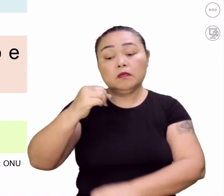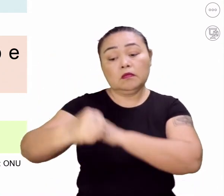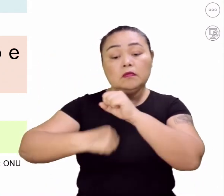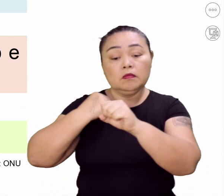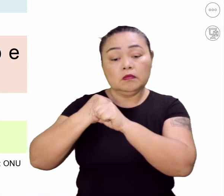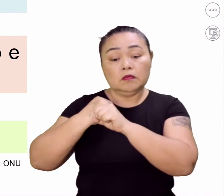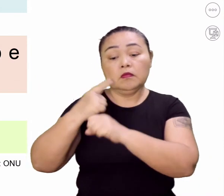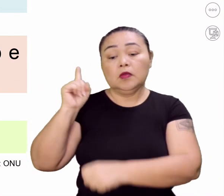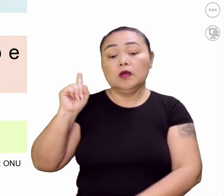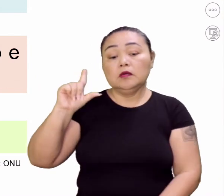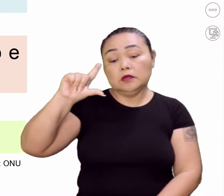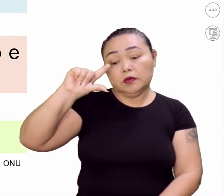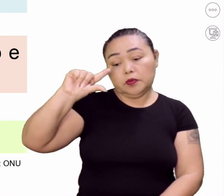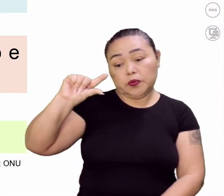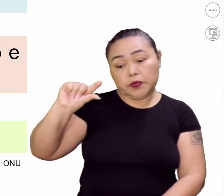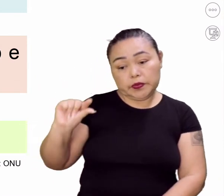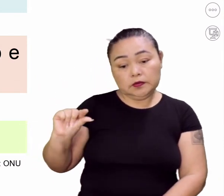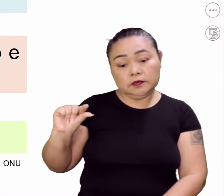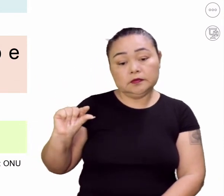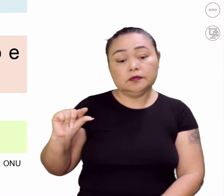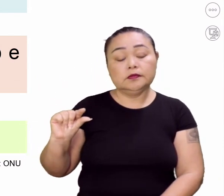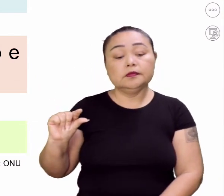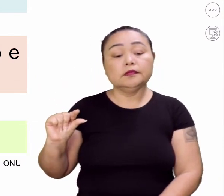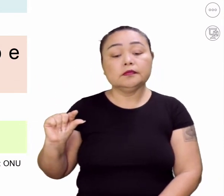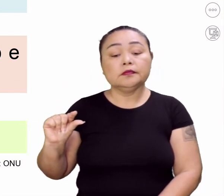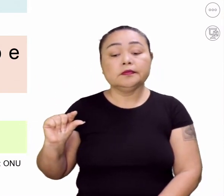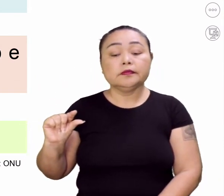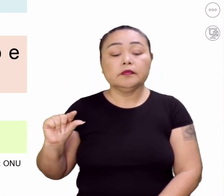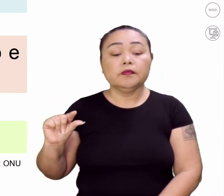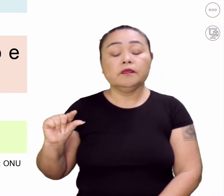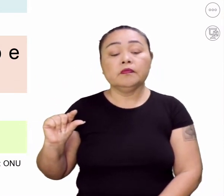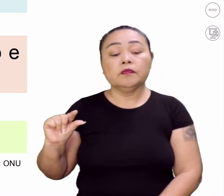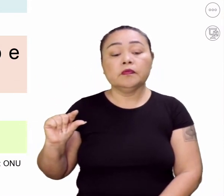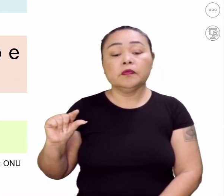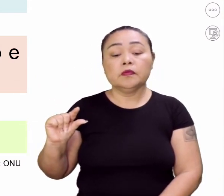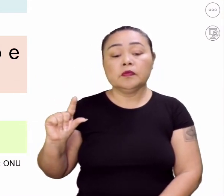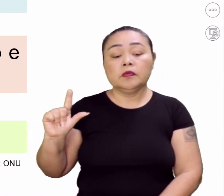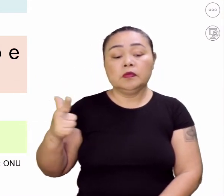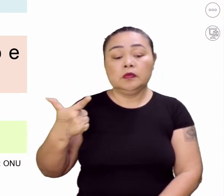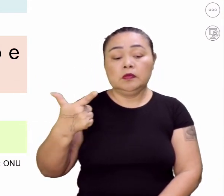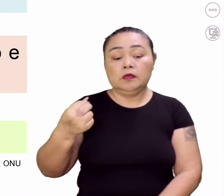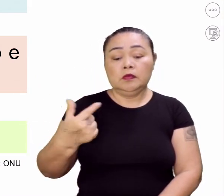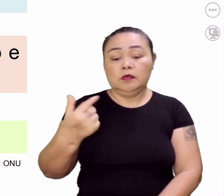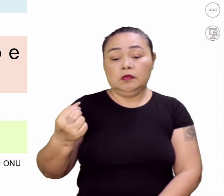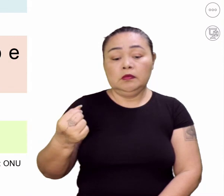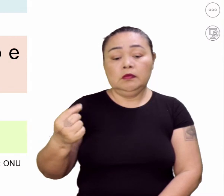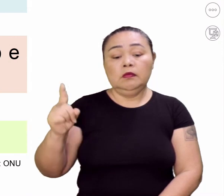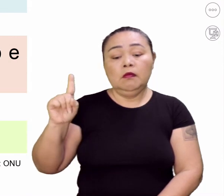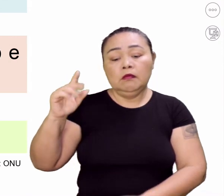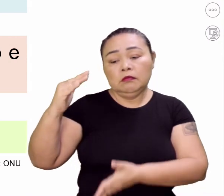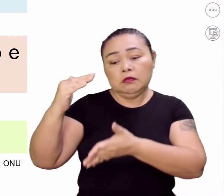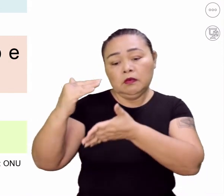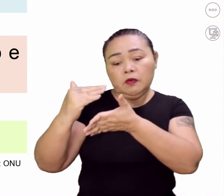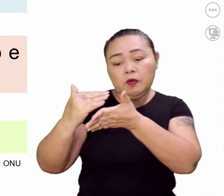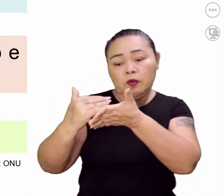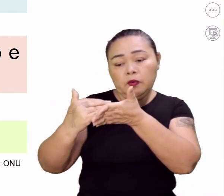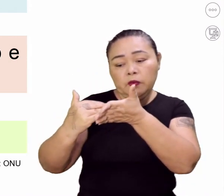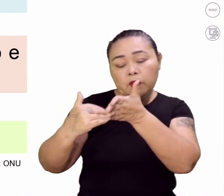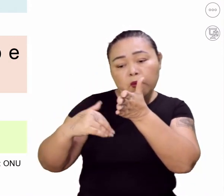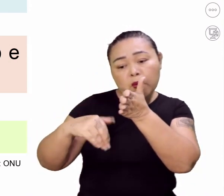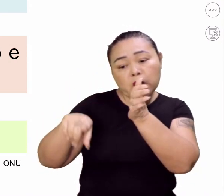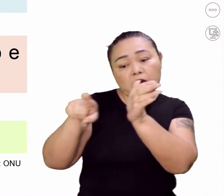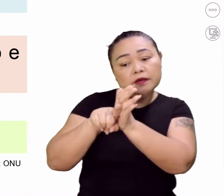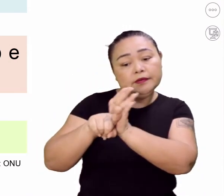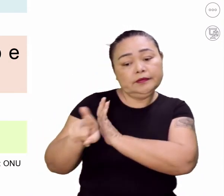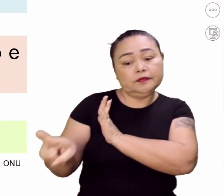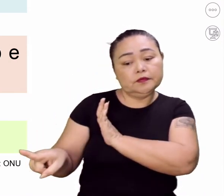ano. Ou seja, está diminuindo. Diminuindo, né? Exatamente. E em 2020, já está se tornando negativo. Muito bem.